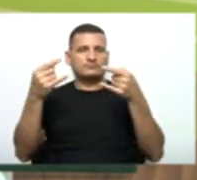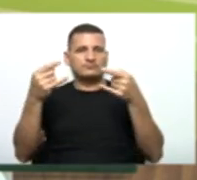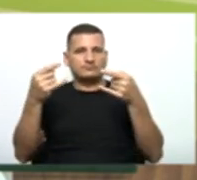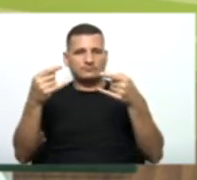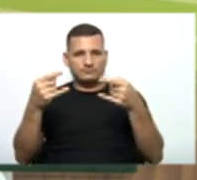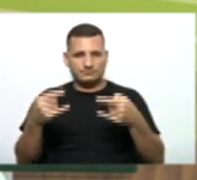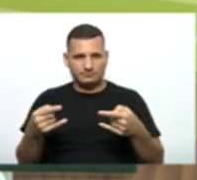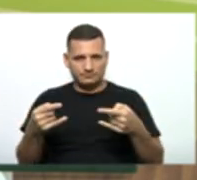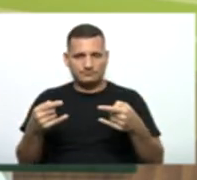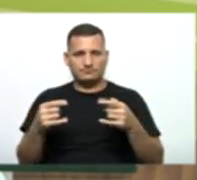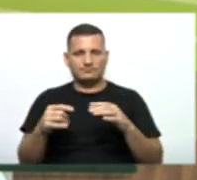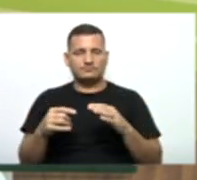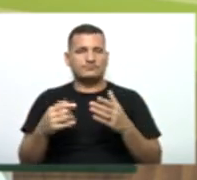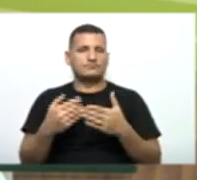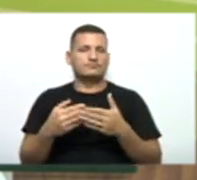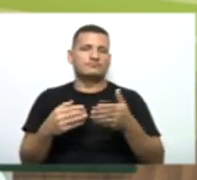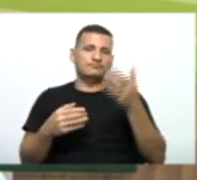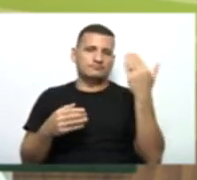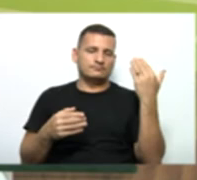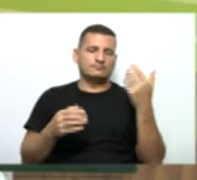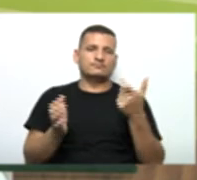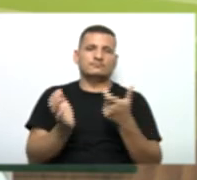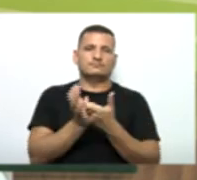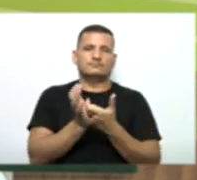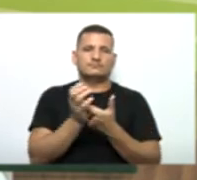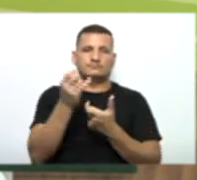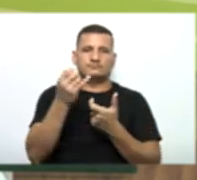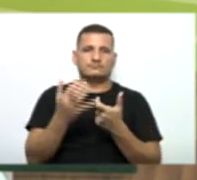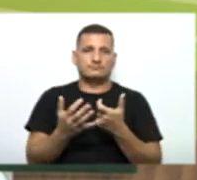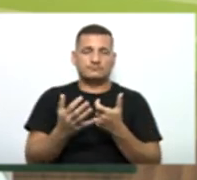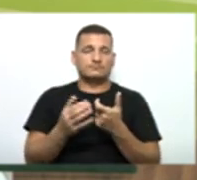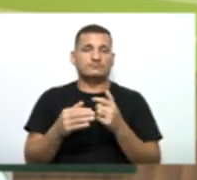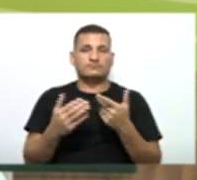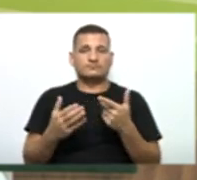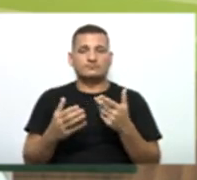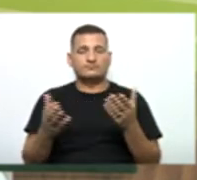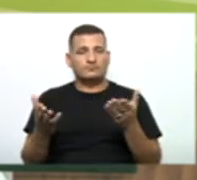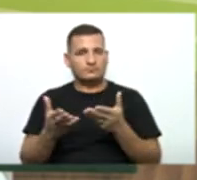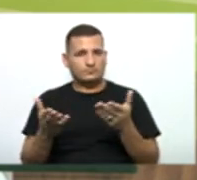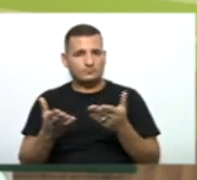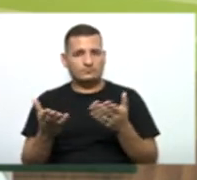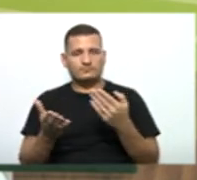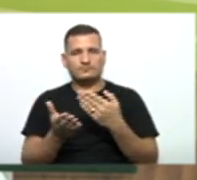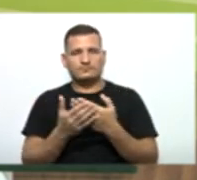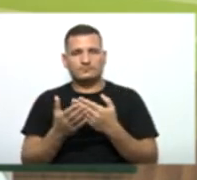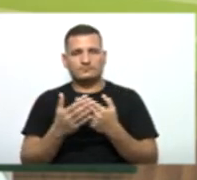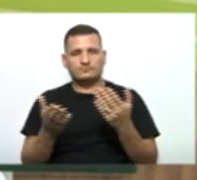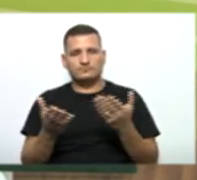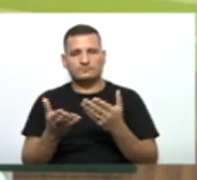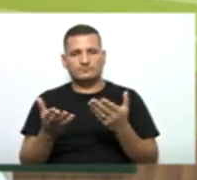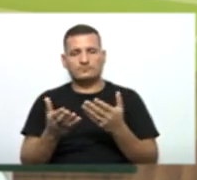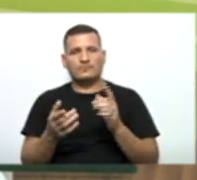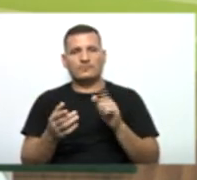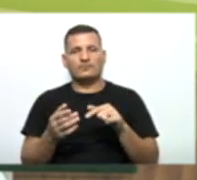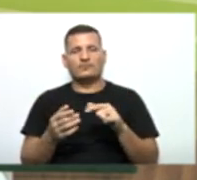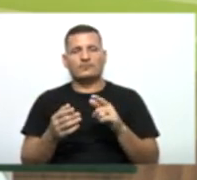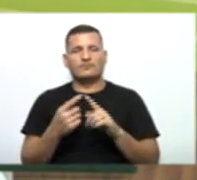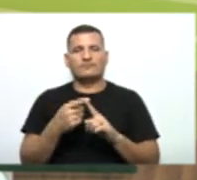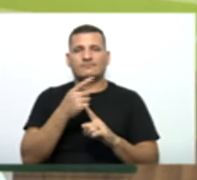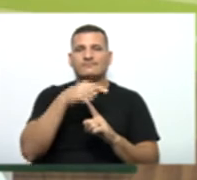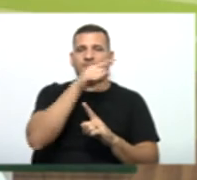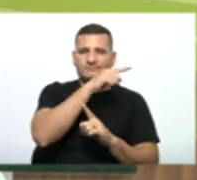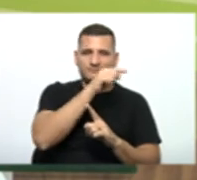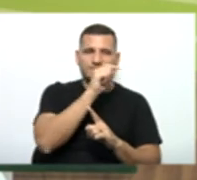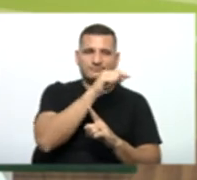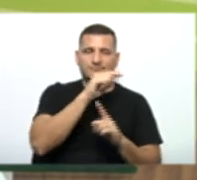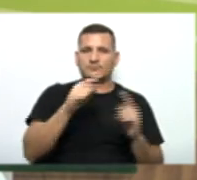aula retrasada a gente falou sobre classes. Então essa aula ela está mais voltada para a aula retrasada, aquela de